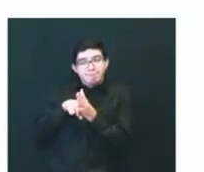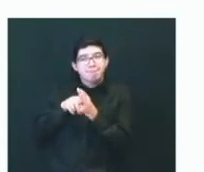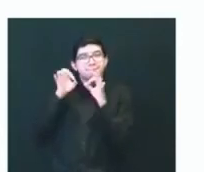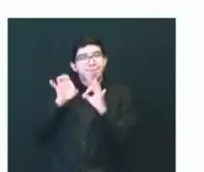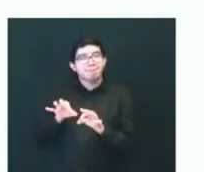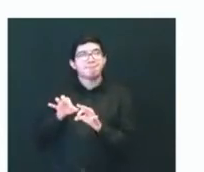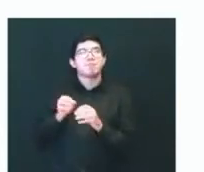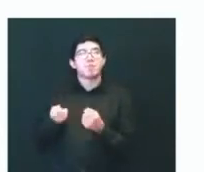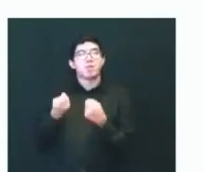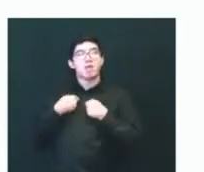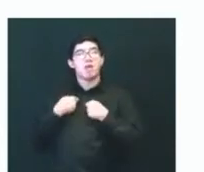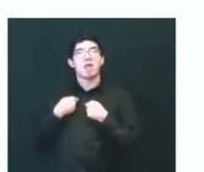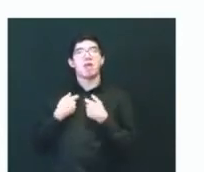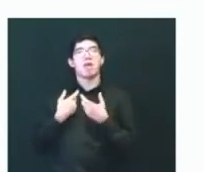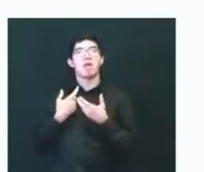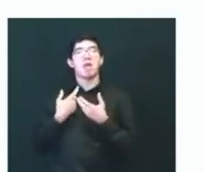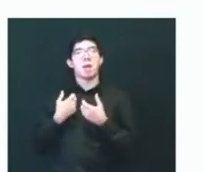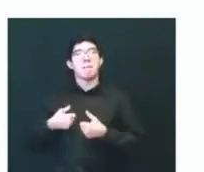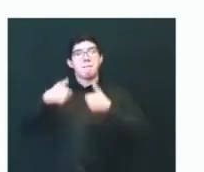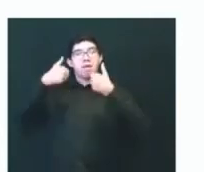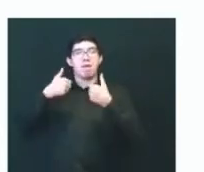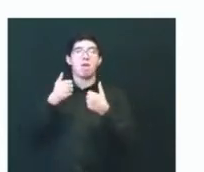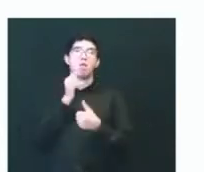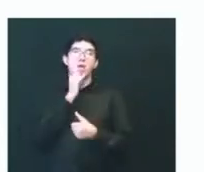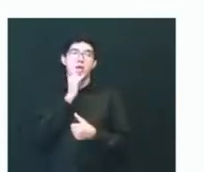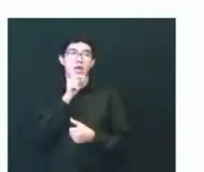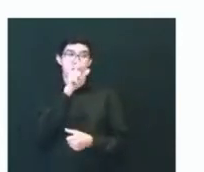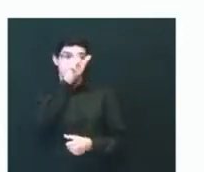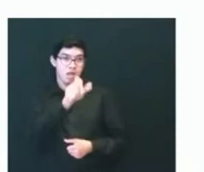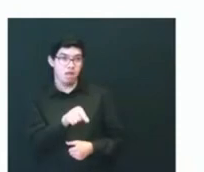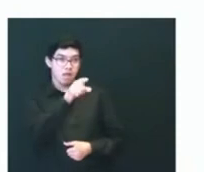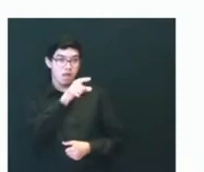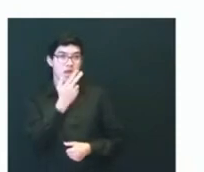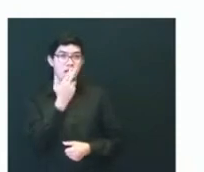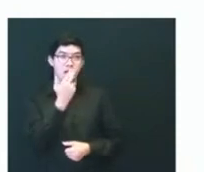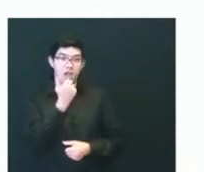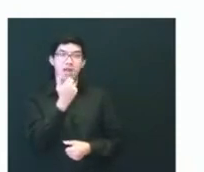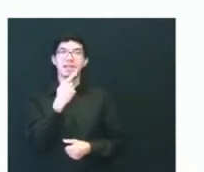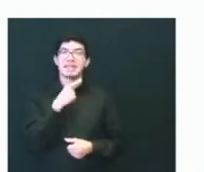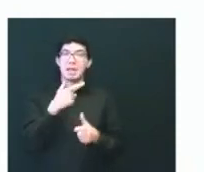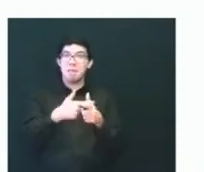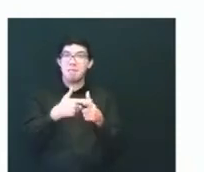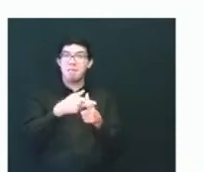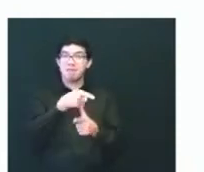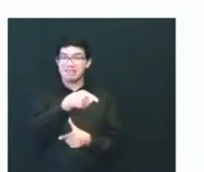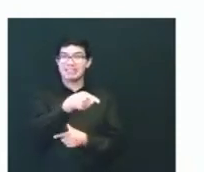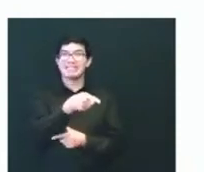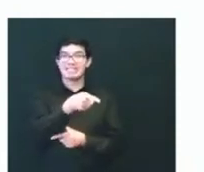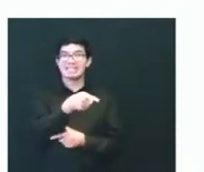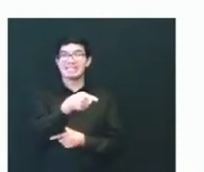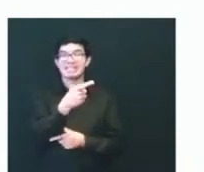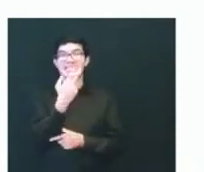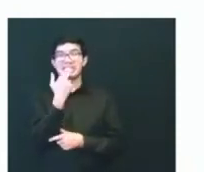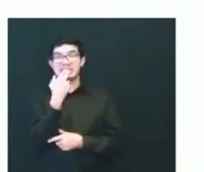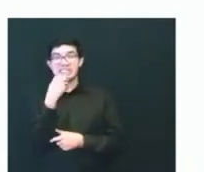que está com uma desnutrição, com risco nutricional, do que tentar reverter um quadro de